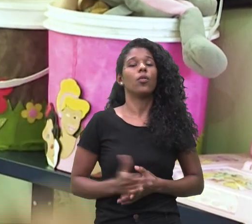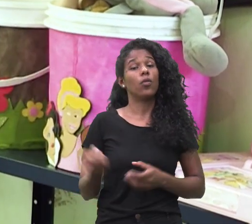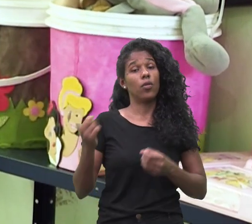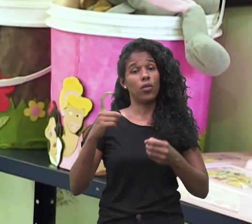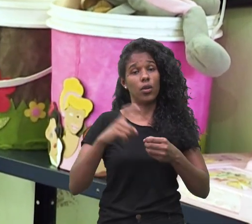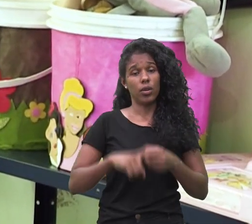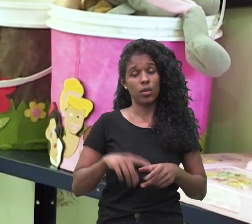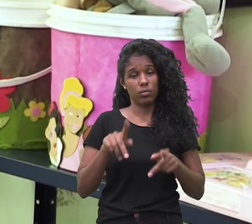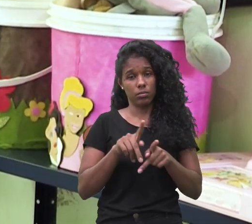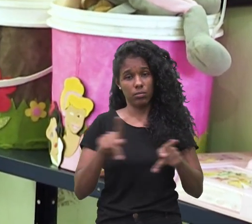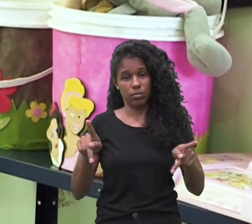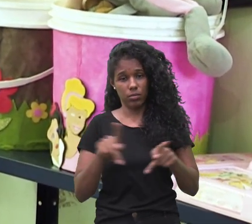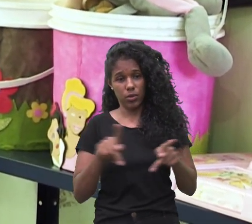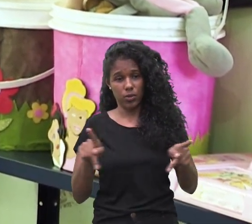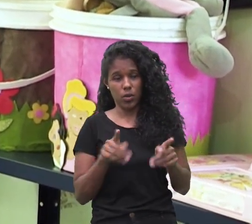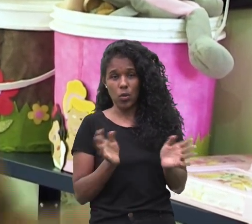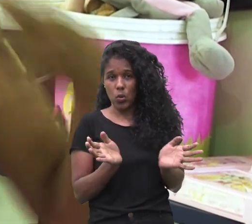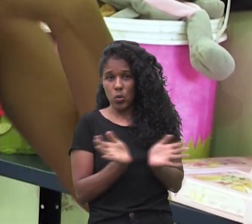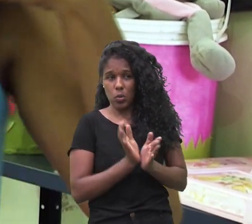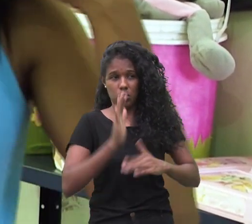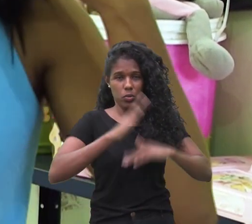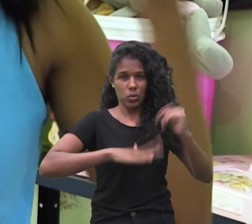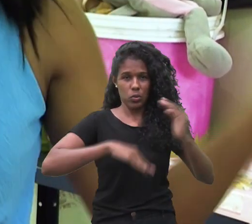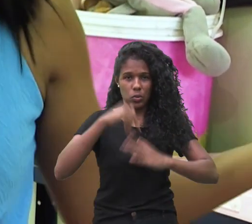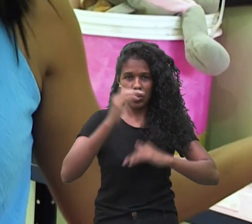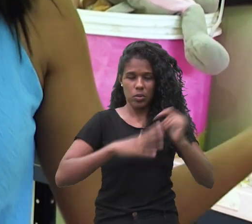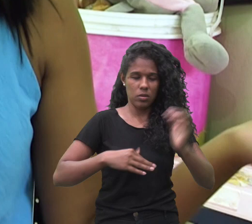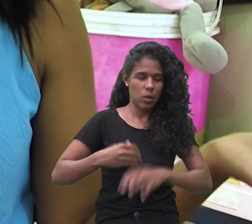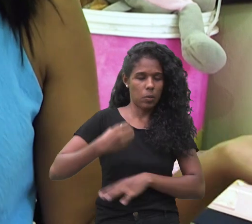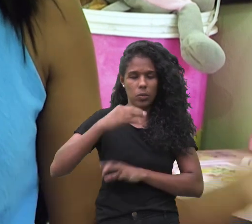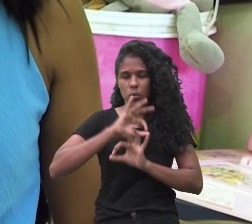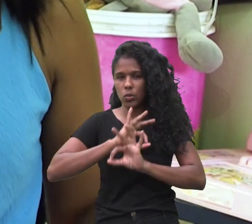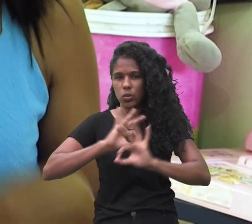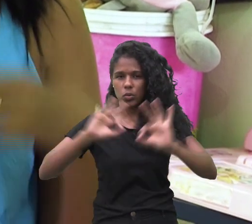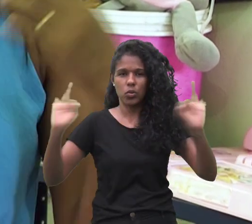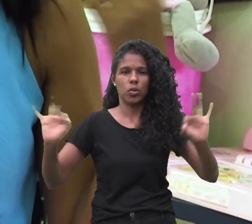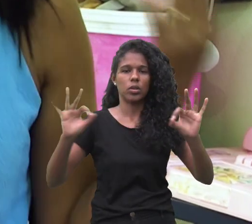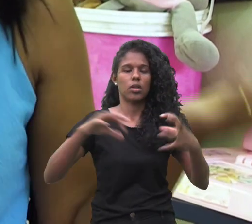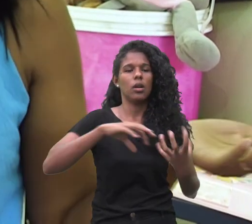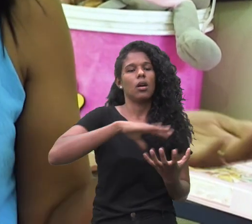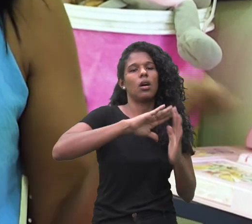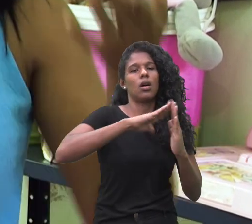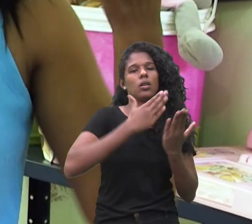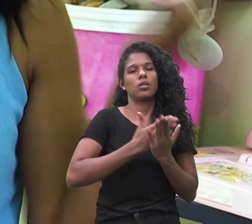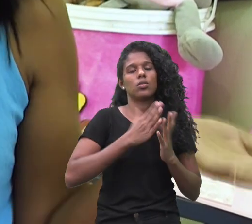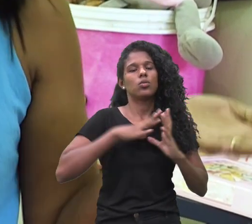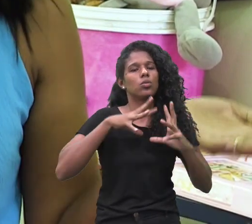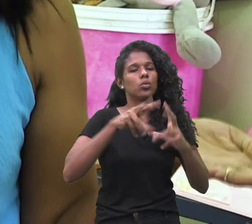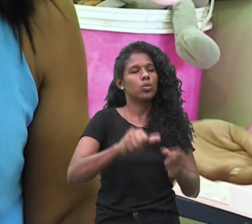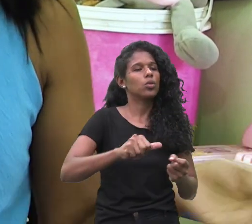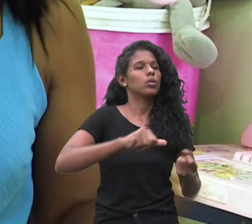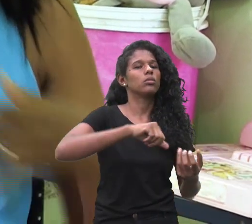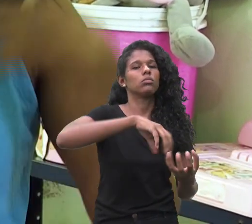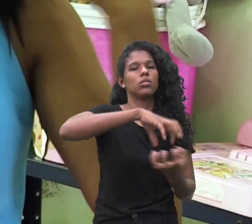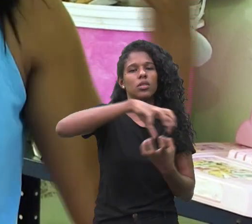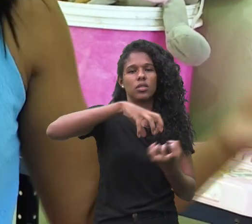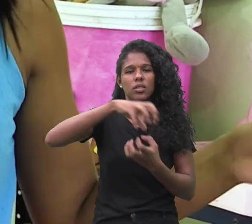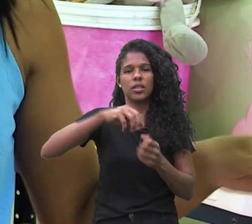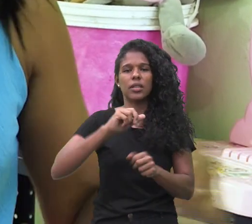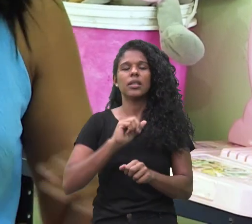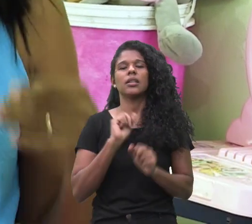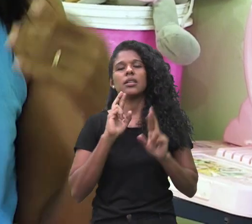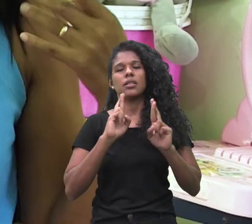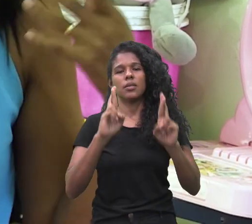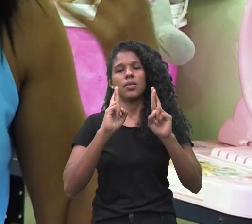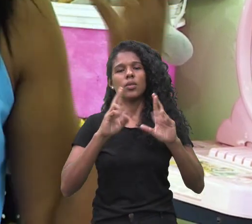muito bem recebida pela equipe e estamos com a nossa escola toda reformada, esperando nossas crianças com muito carinho. Toda a